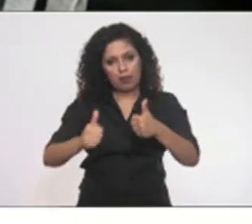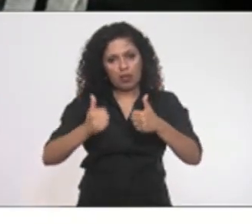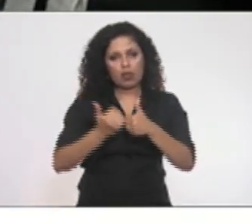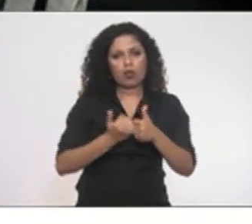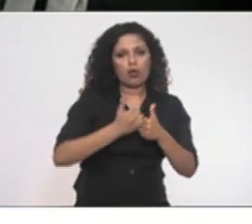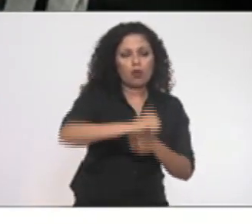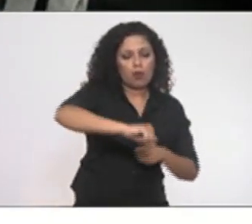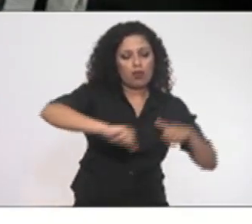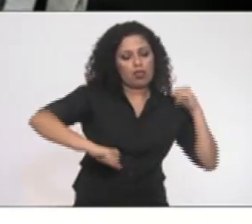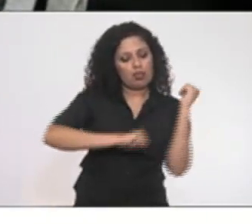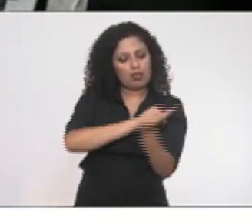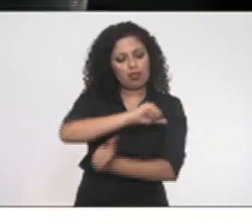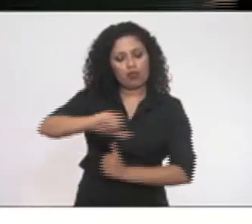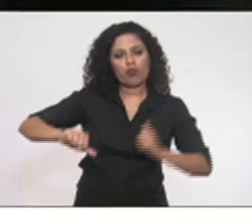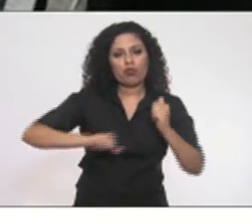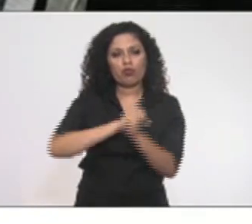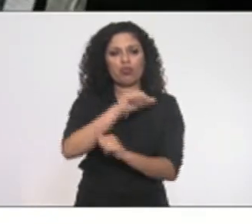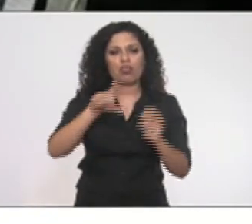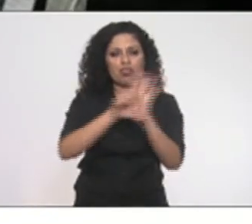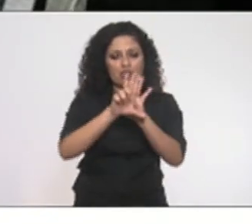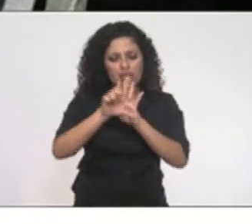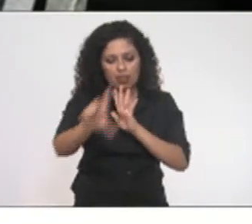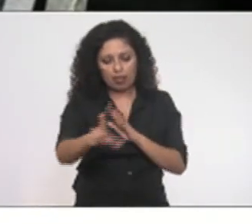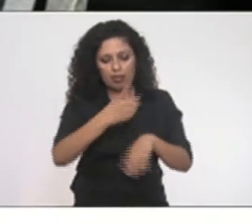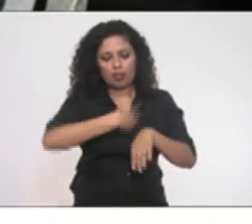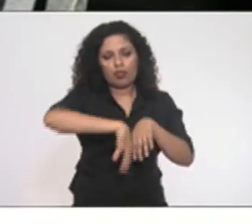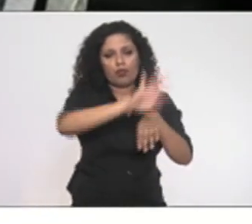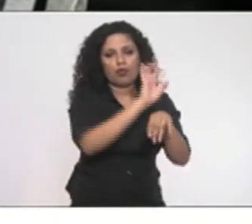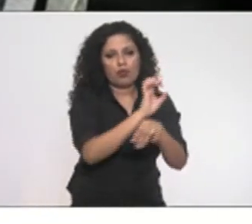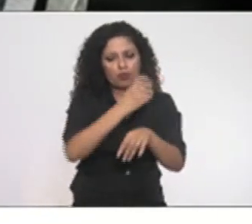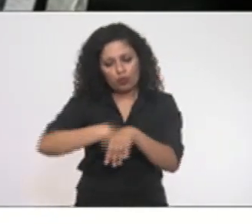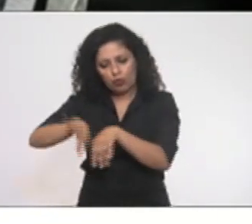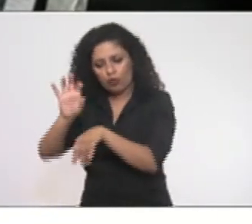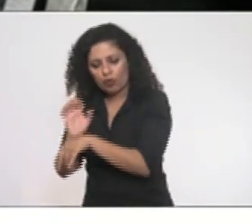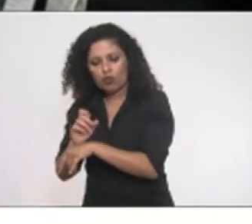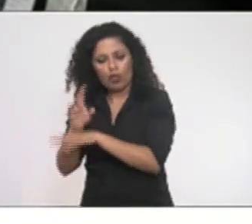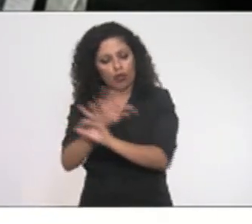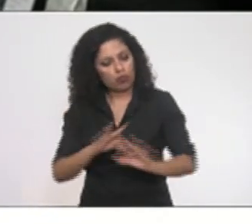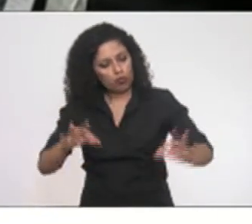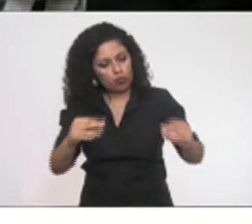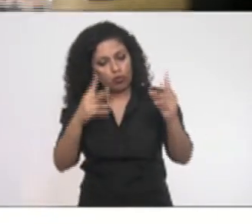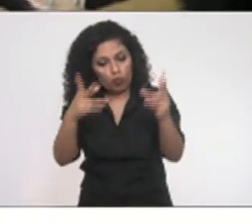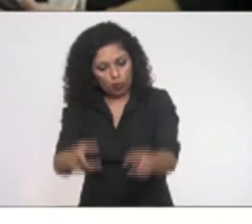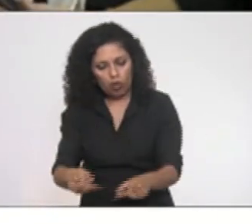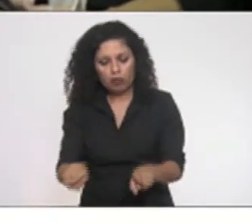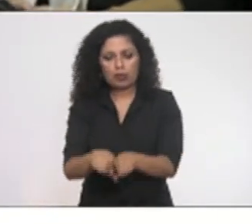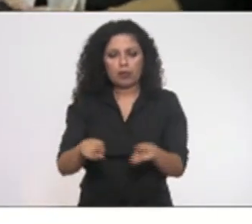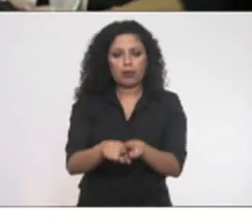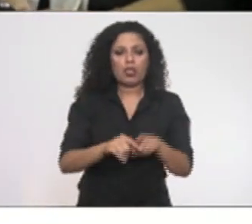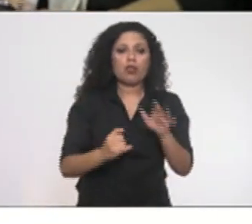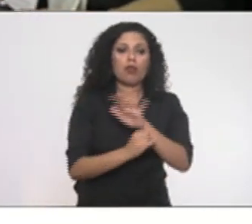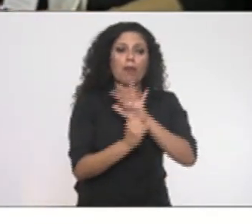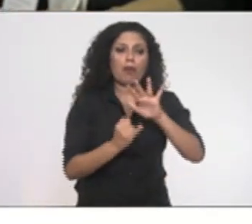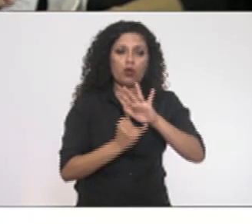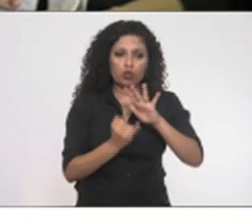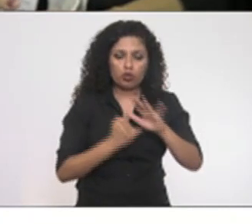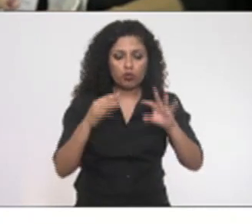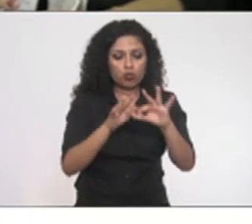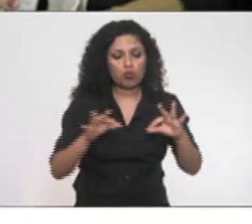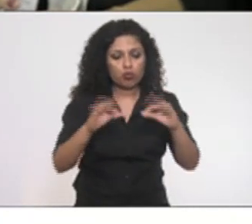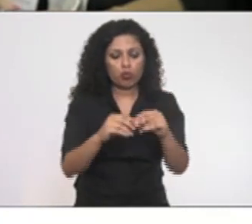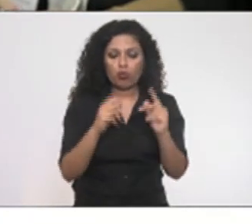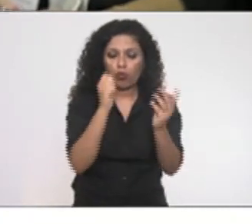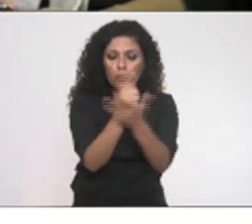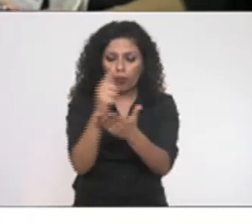da harmonização, né, da regulamentação entre os estados, que seria muito importante ter uma unificação tributária, para o gás poder ser comercializado